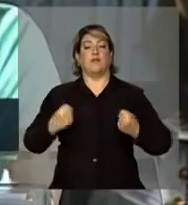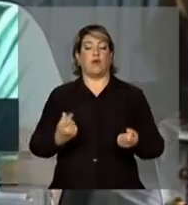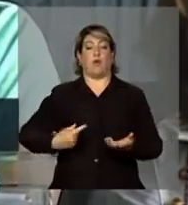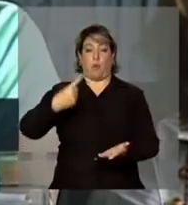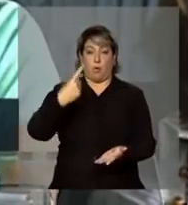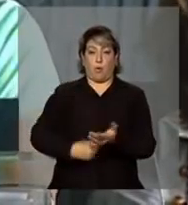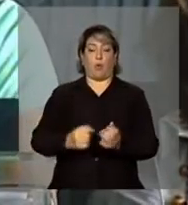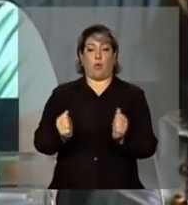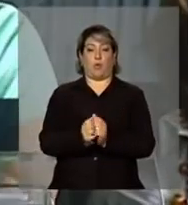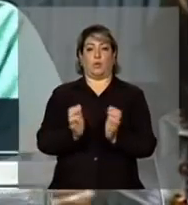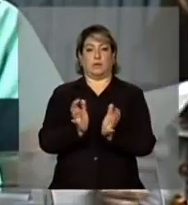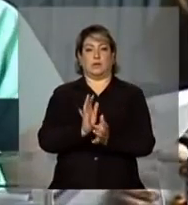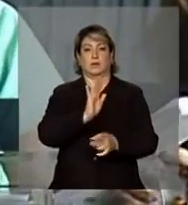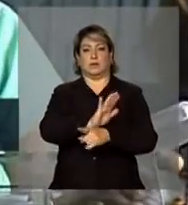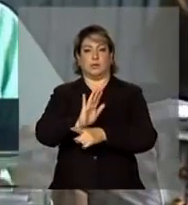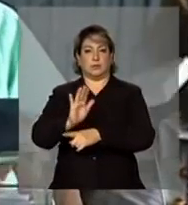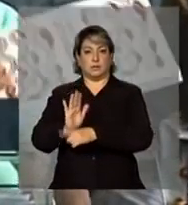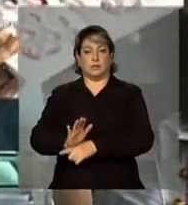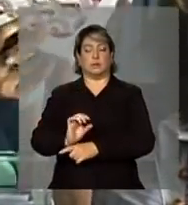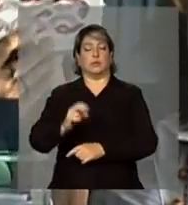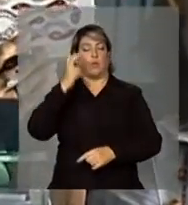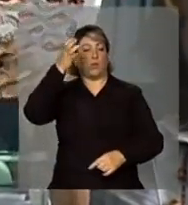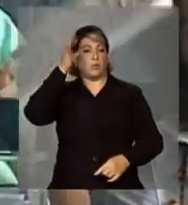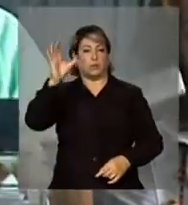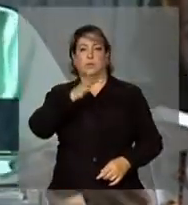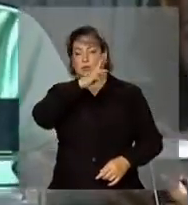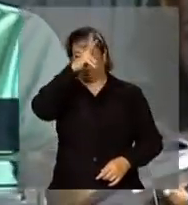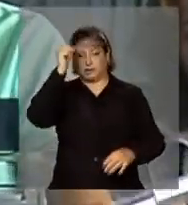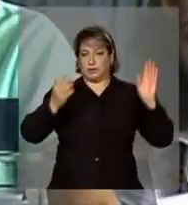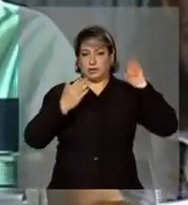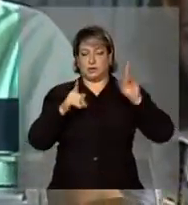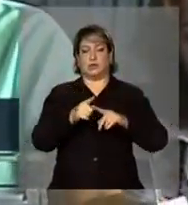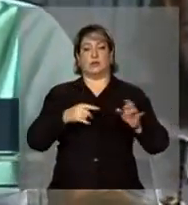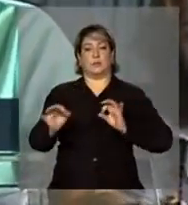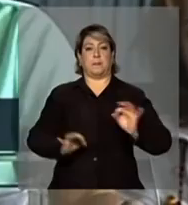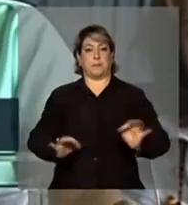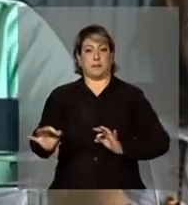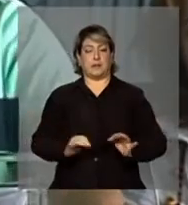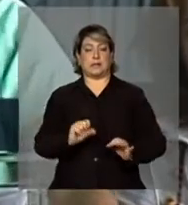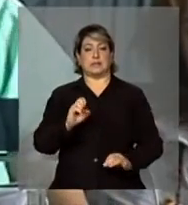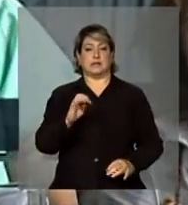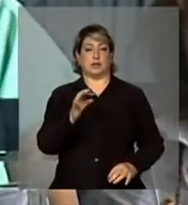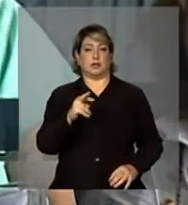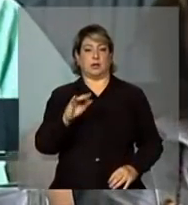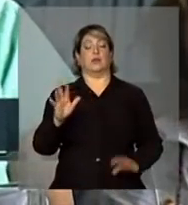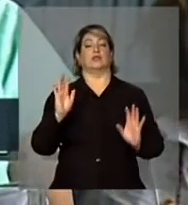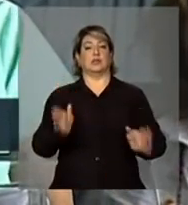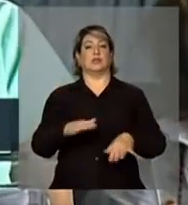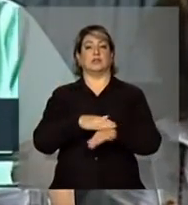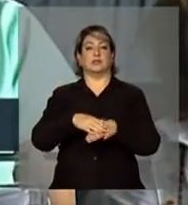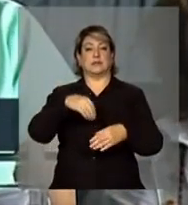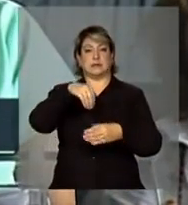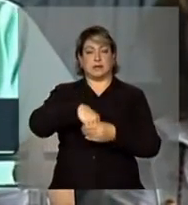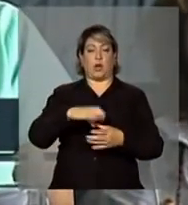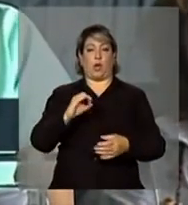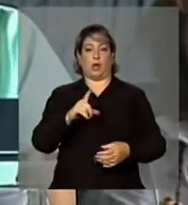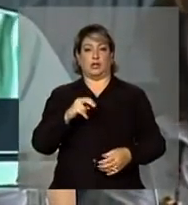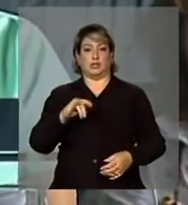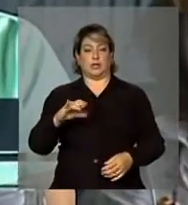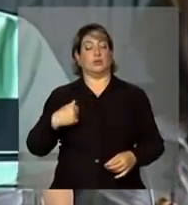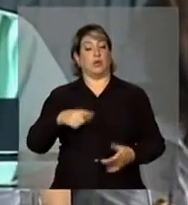compromisso com o campo da cultura indígena. Apresentamos, inclusive, o nosso plano setorial, que é um plano que foi discutido no colegiado. Estamos